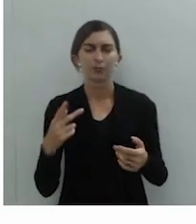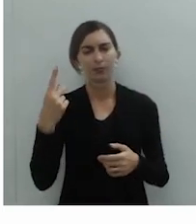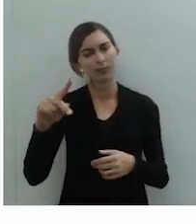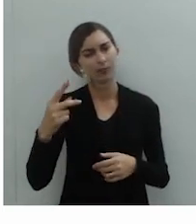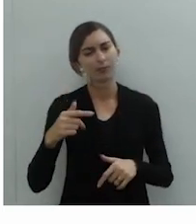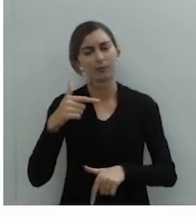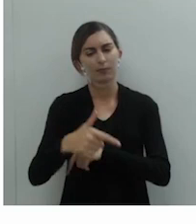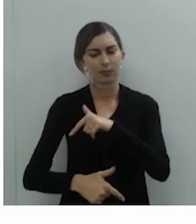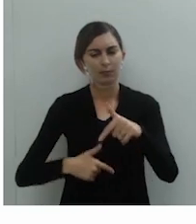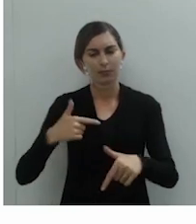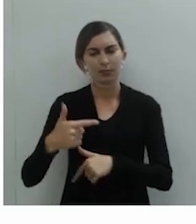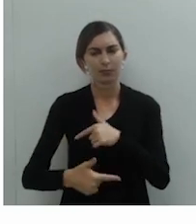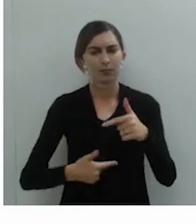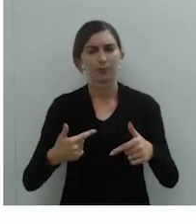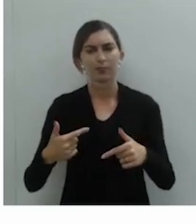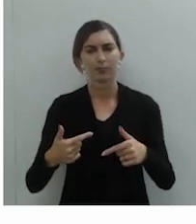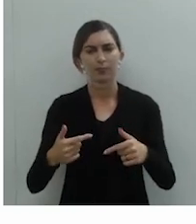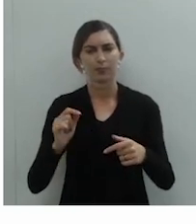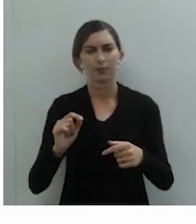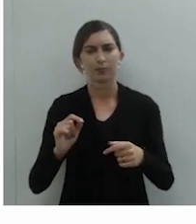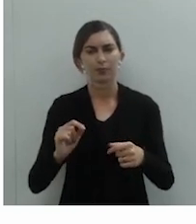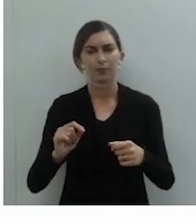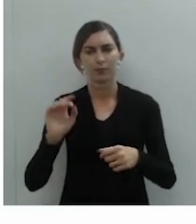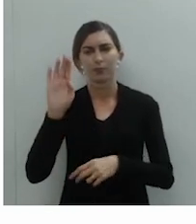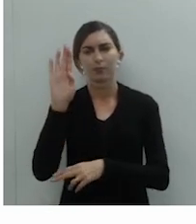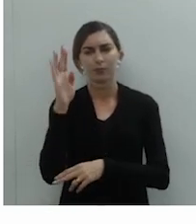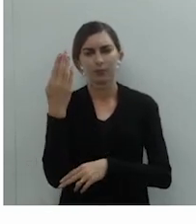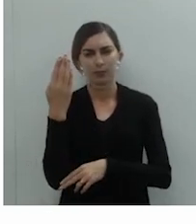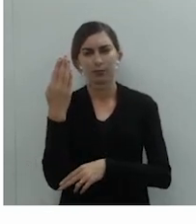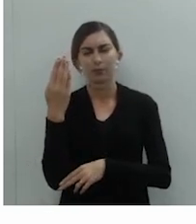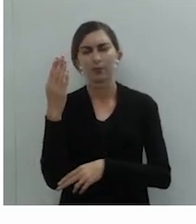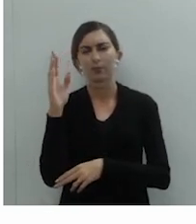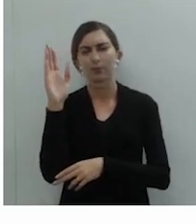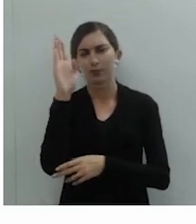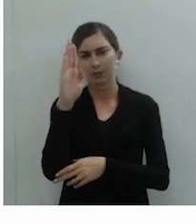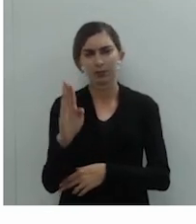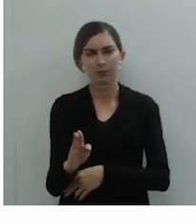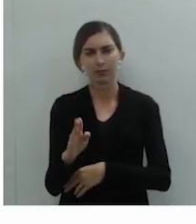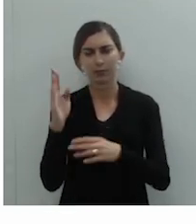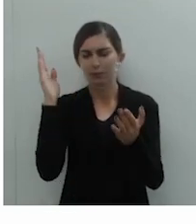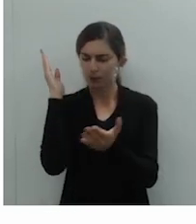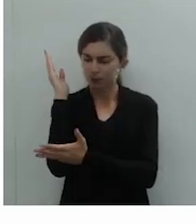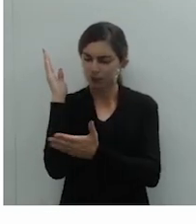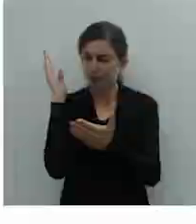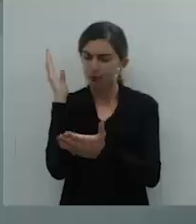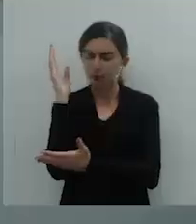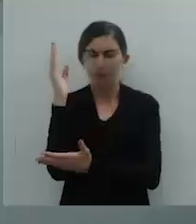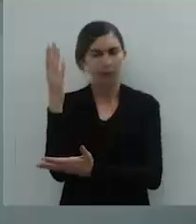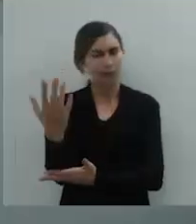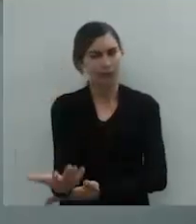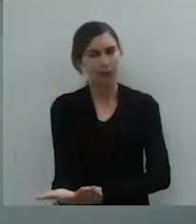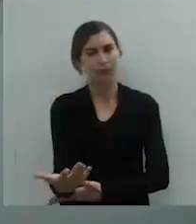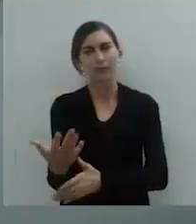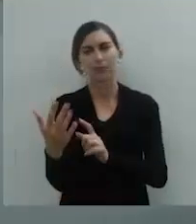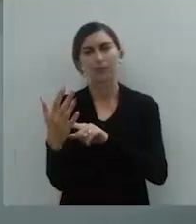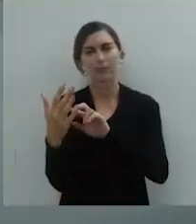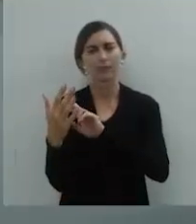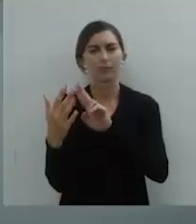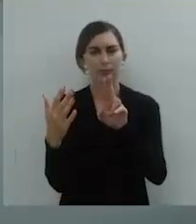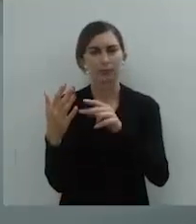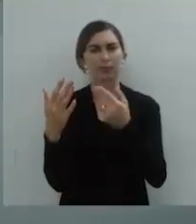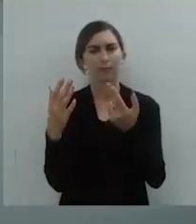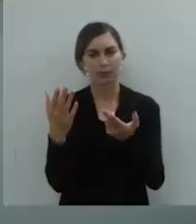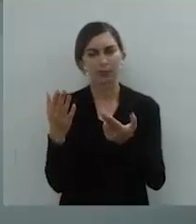aquele que trabalha cortando o pau-brasil. Olha que curiosidade, olha que